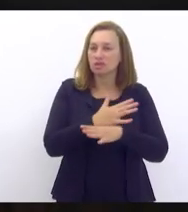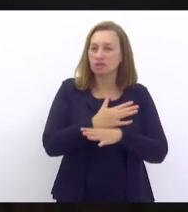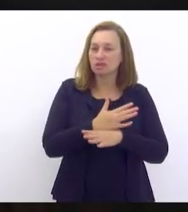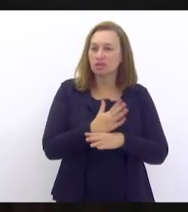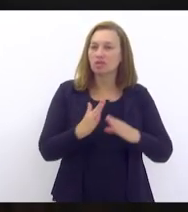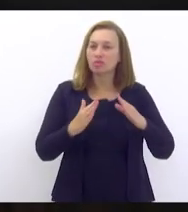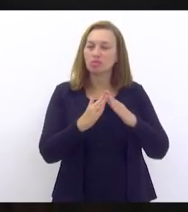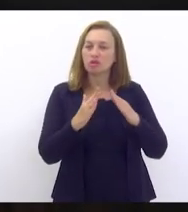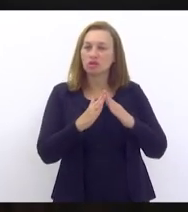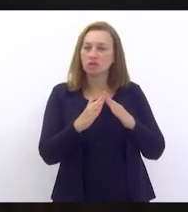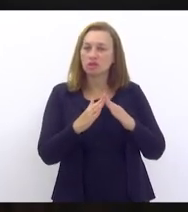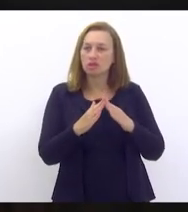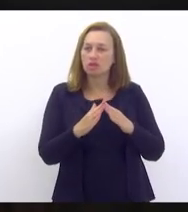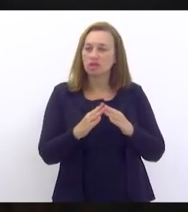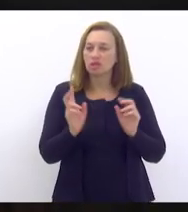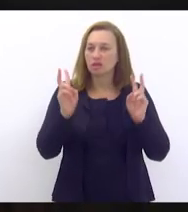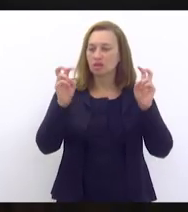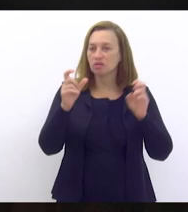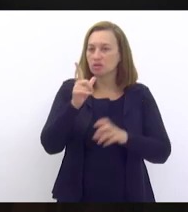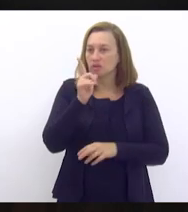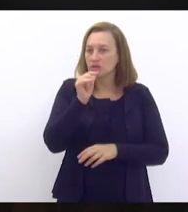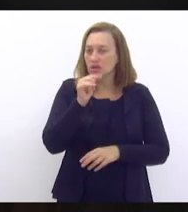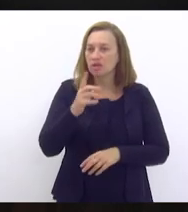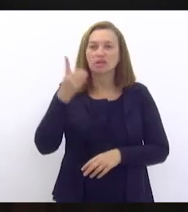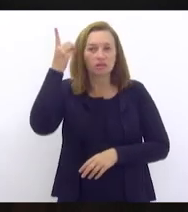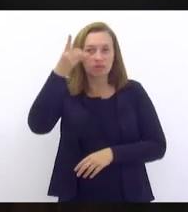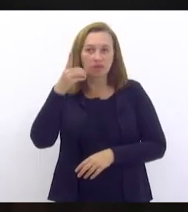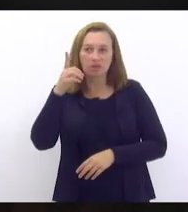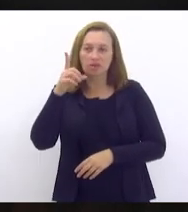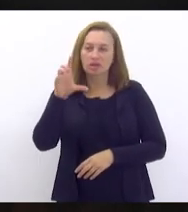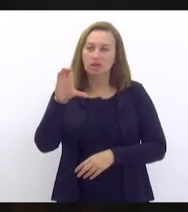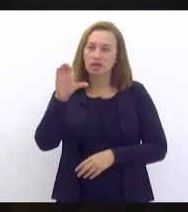Assuntos Fundiários, deputado Cláudio Caiado.